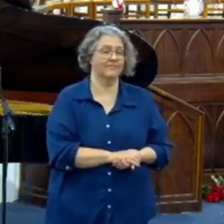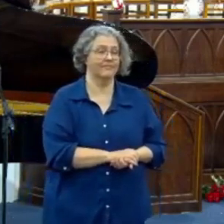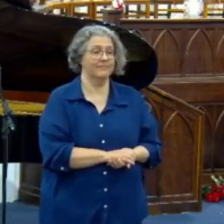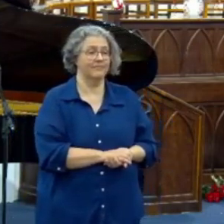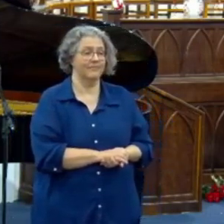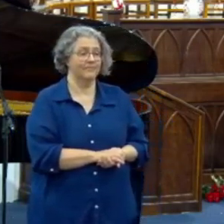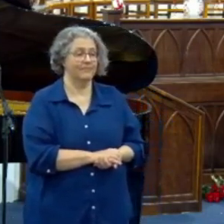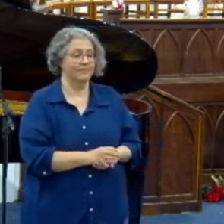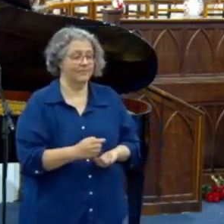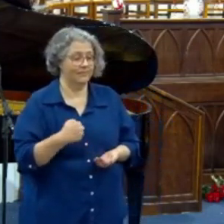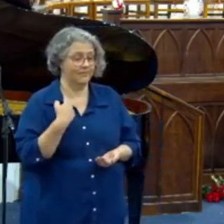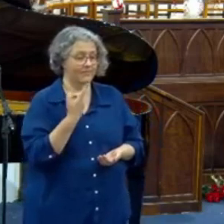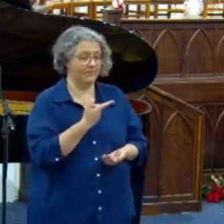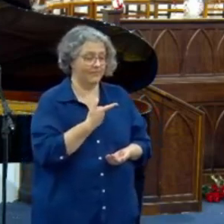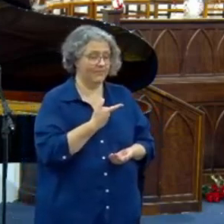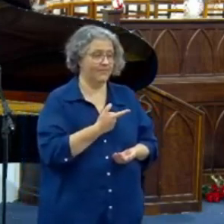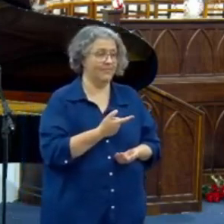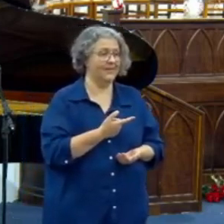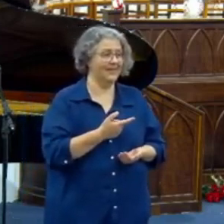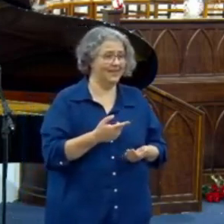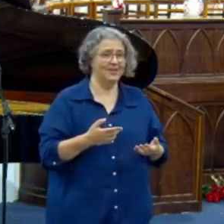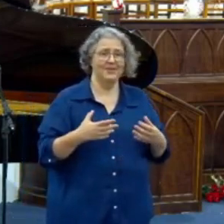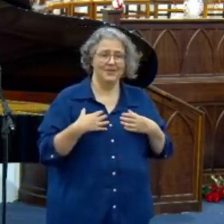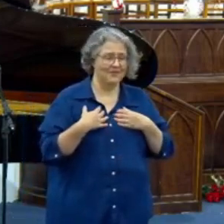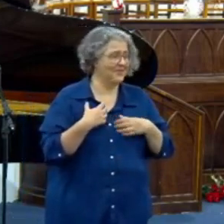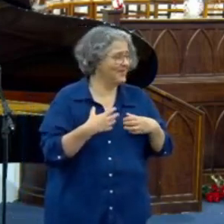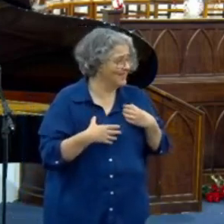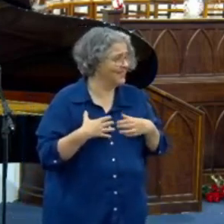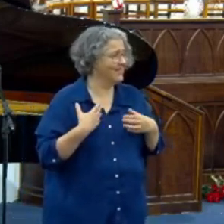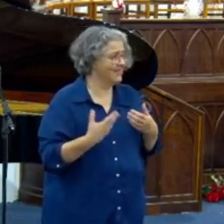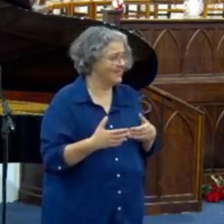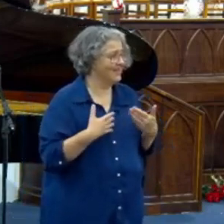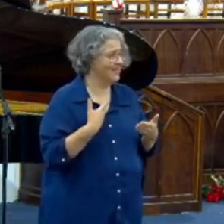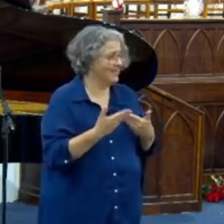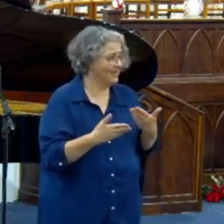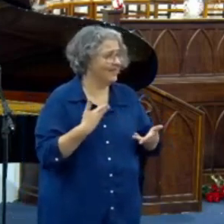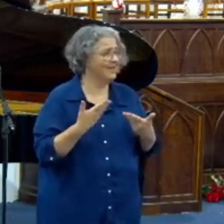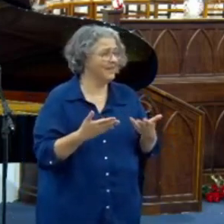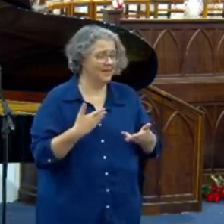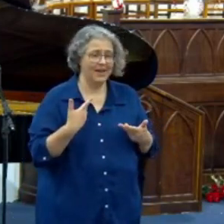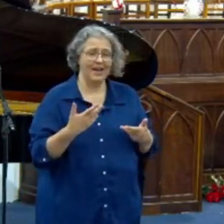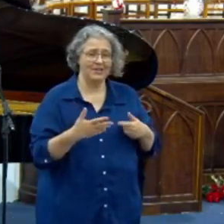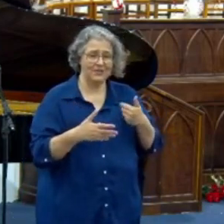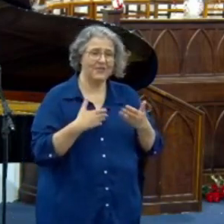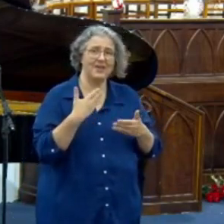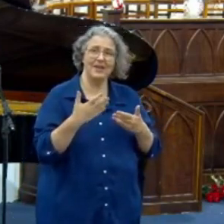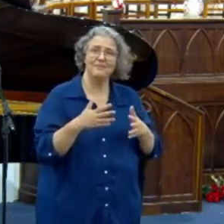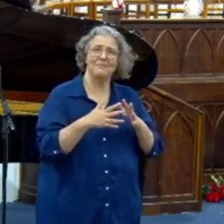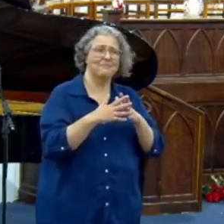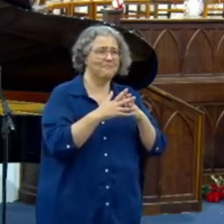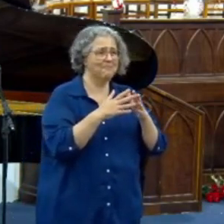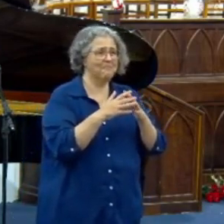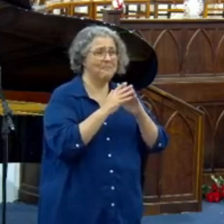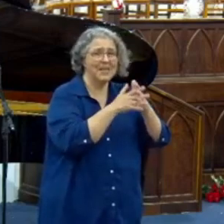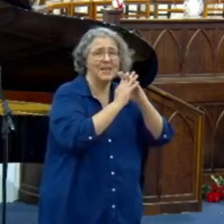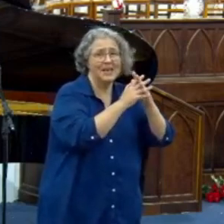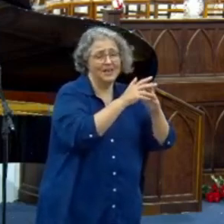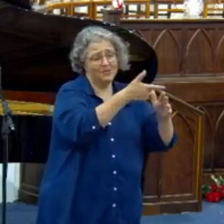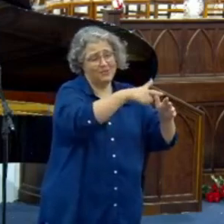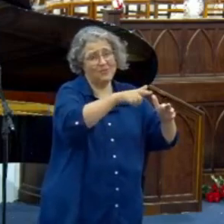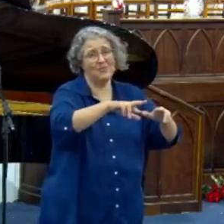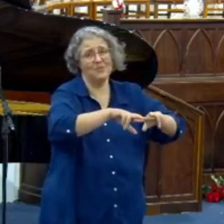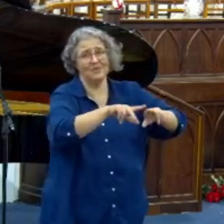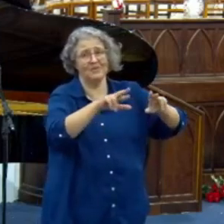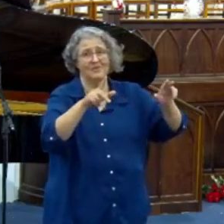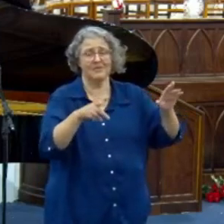isso. E nós, vez por outra, estamos nos debatendo com coisas e lá se vai o dia do Senhor. A lei do Senhor serve para que nós, quando